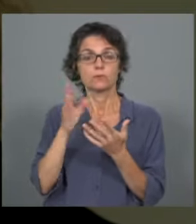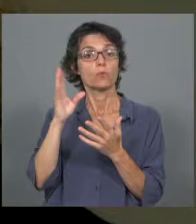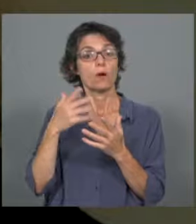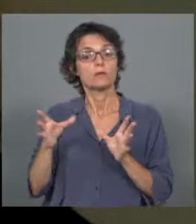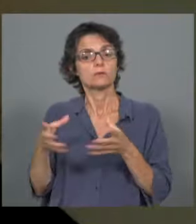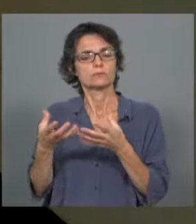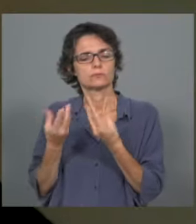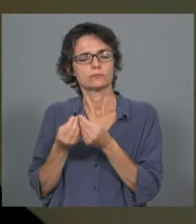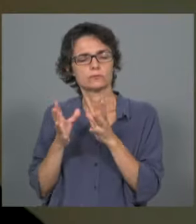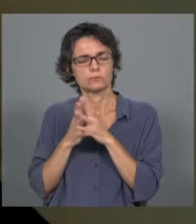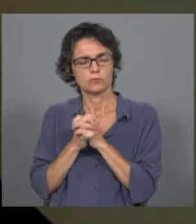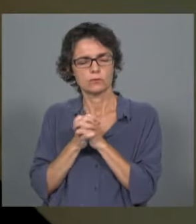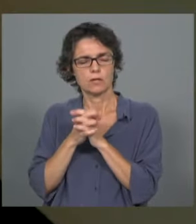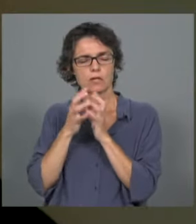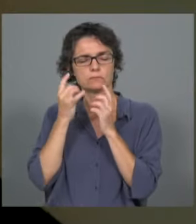e também